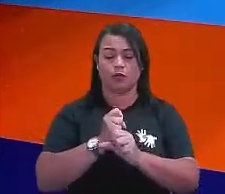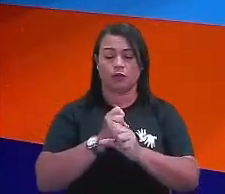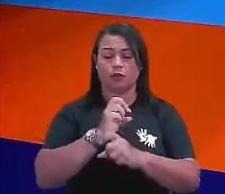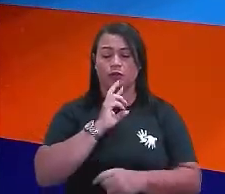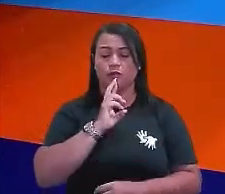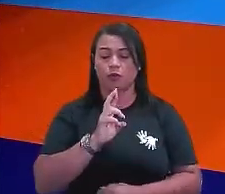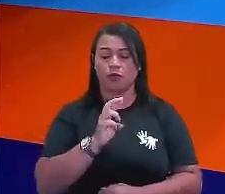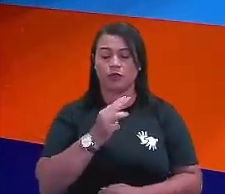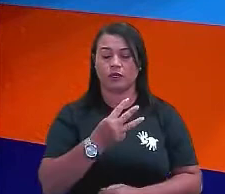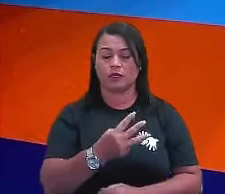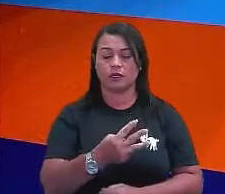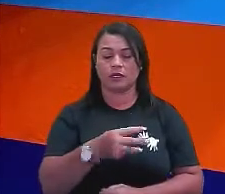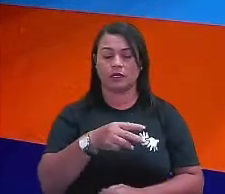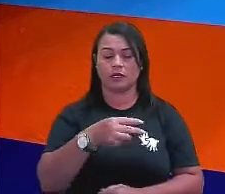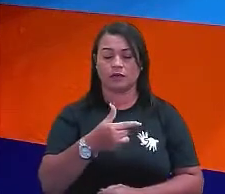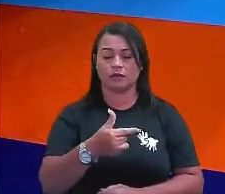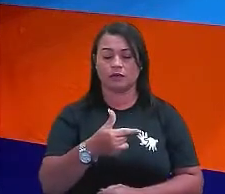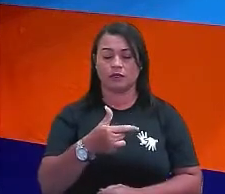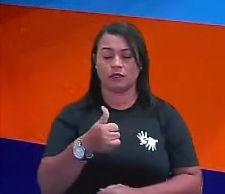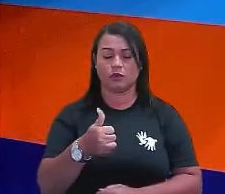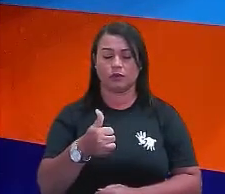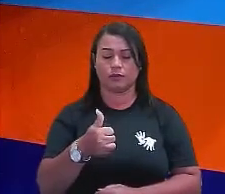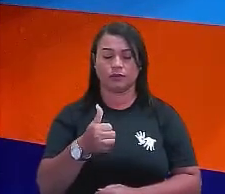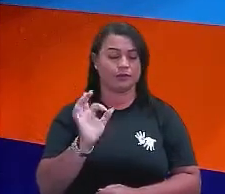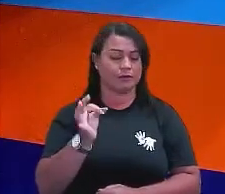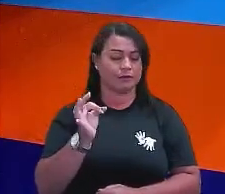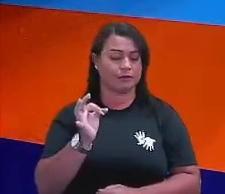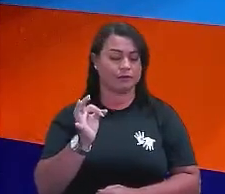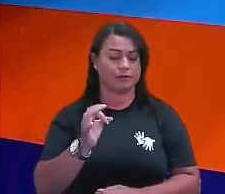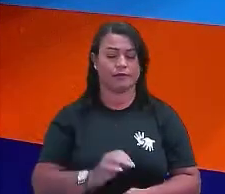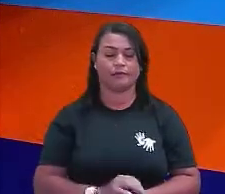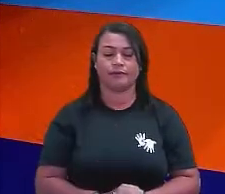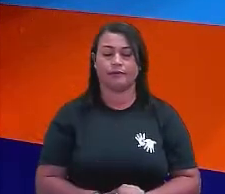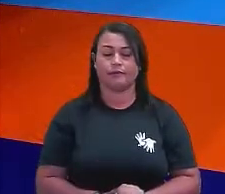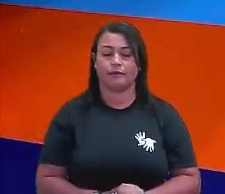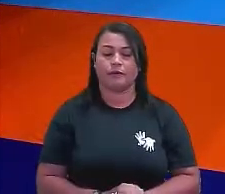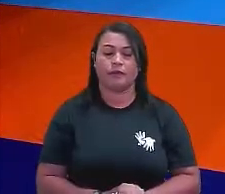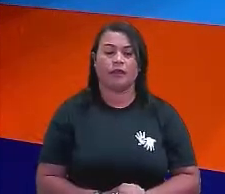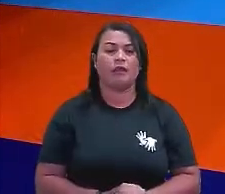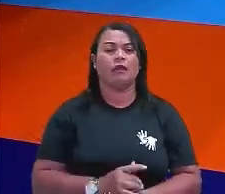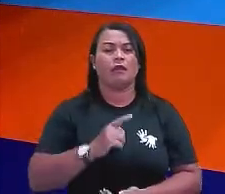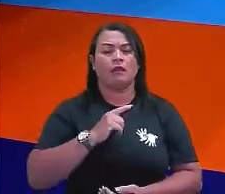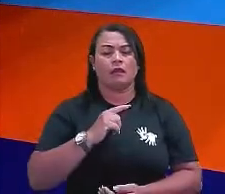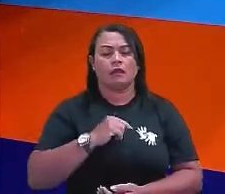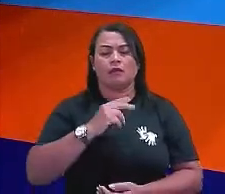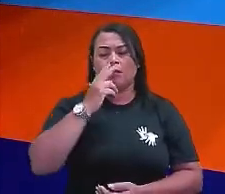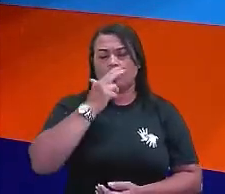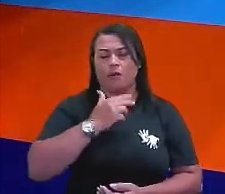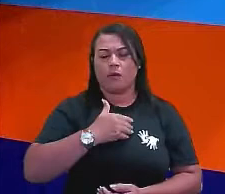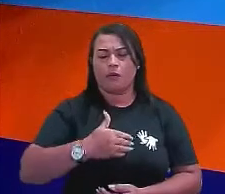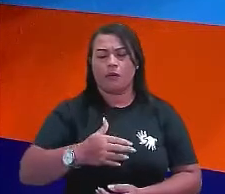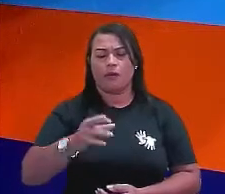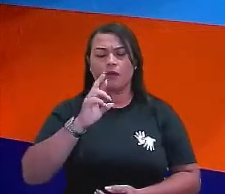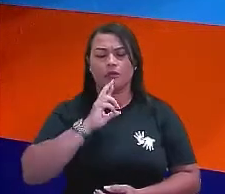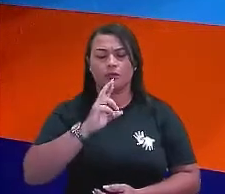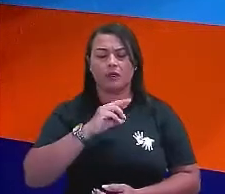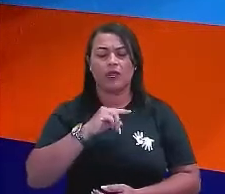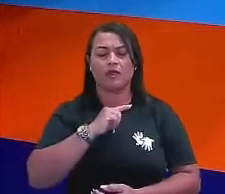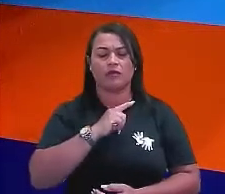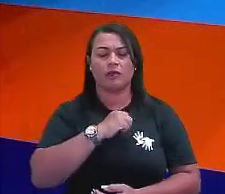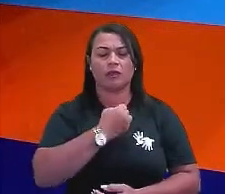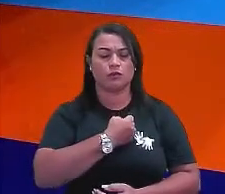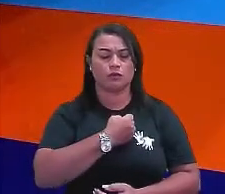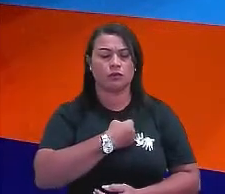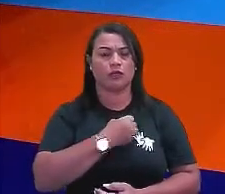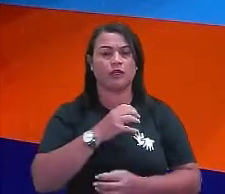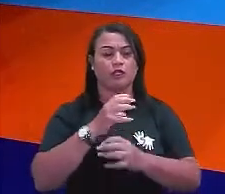respostinha vai ser 321, tá certo? For fazendo a continha, enquanto tiver números, a